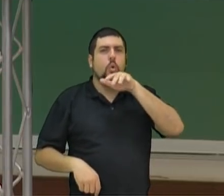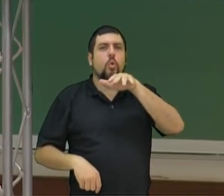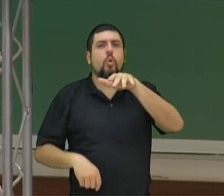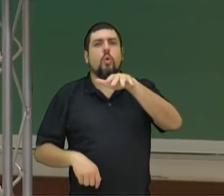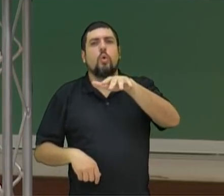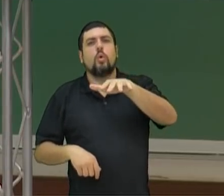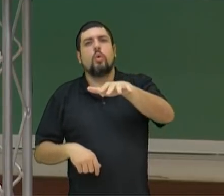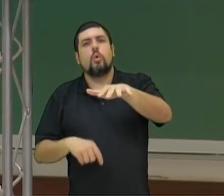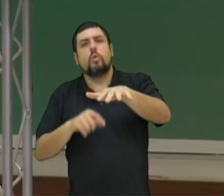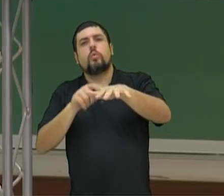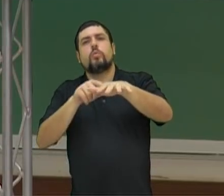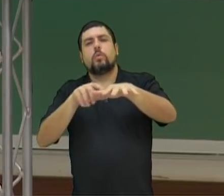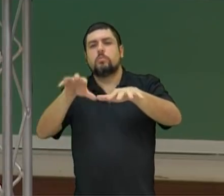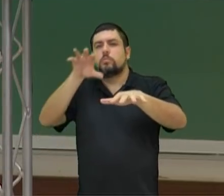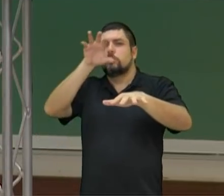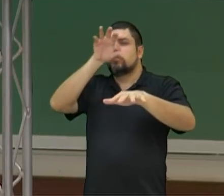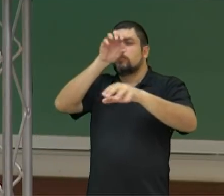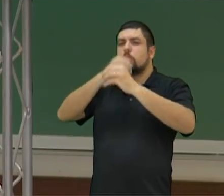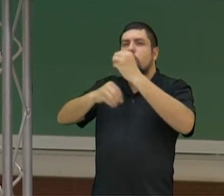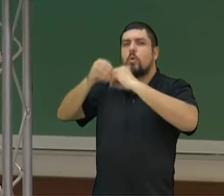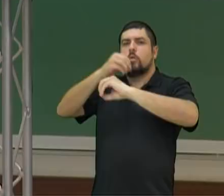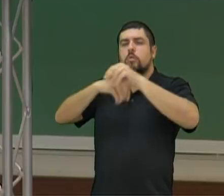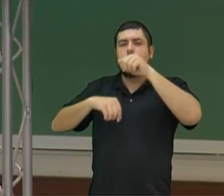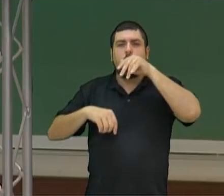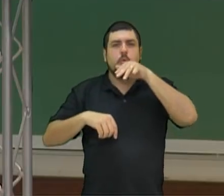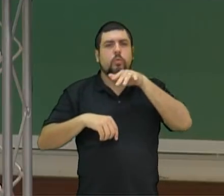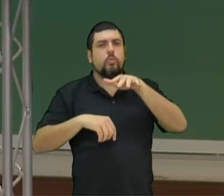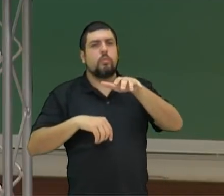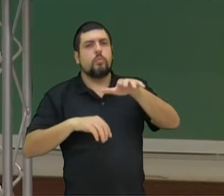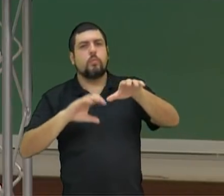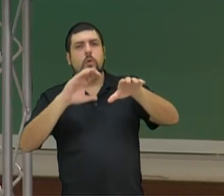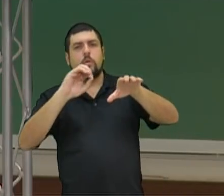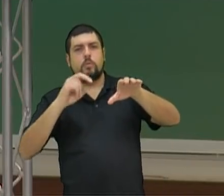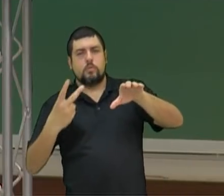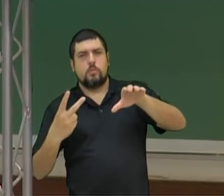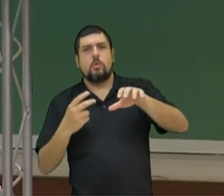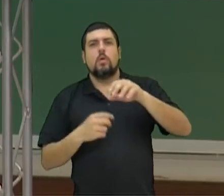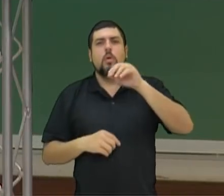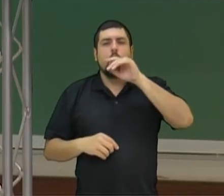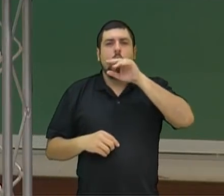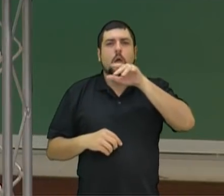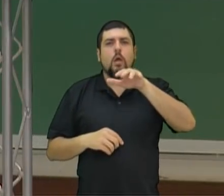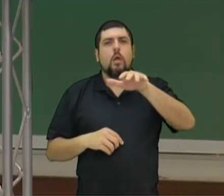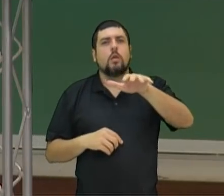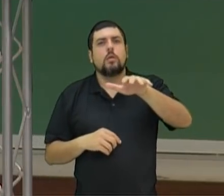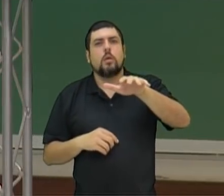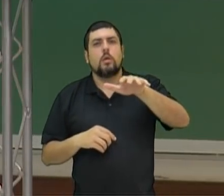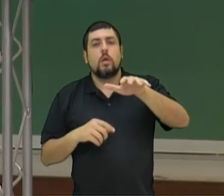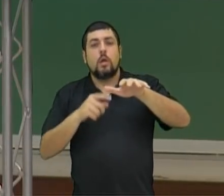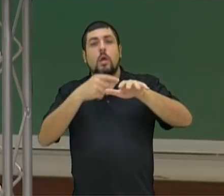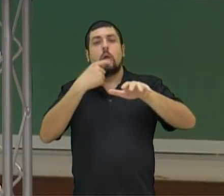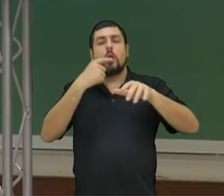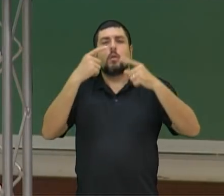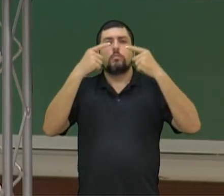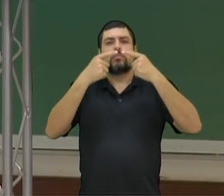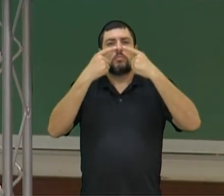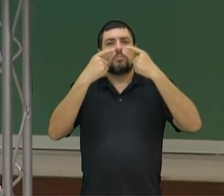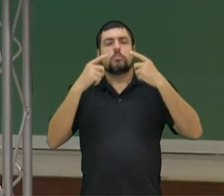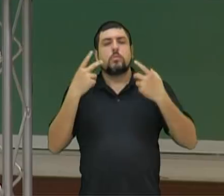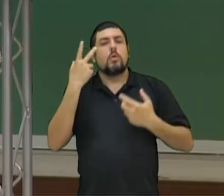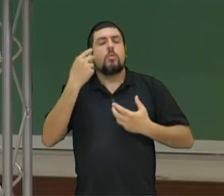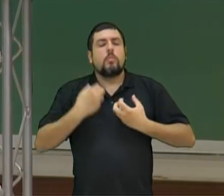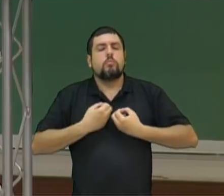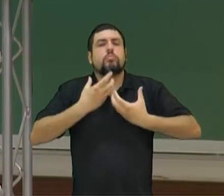e liberei gás carbônico. E eu não estou pensando nisso agora. Então, independe da minha vontade. Então, o exercício